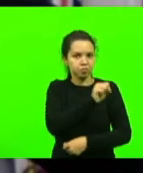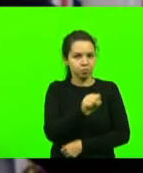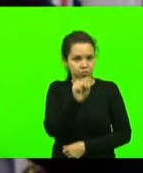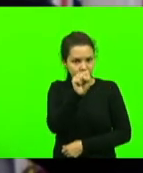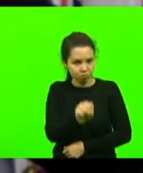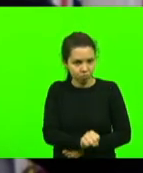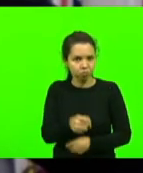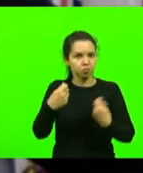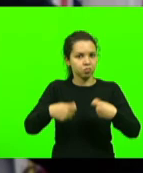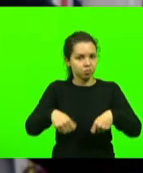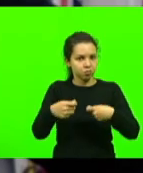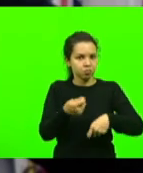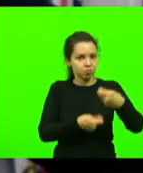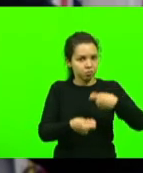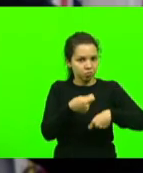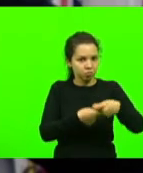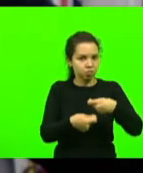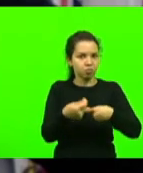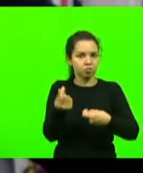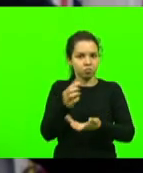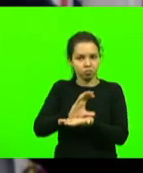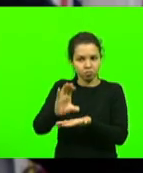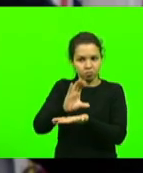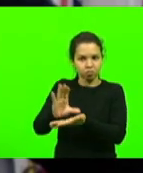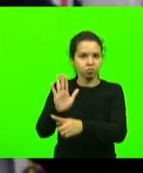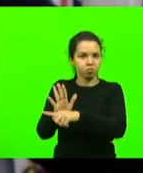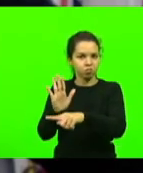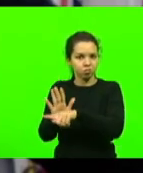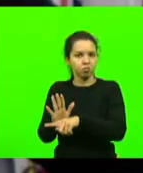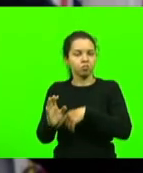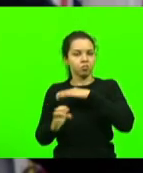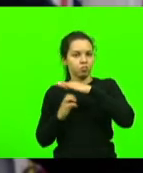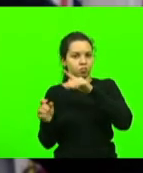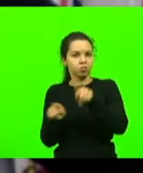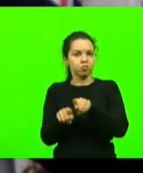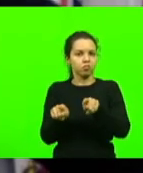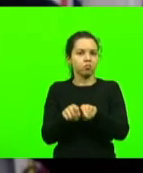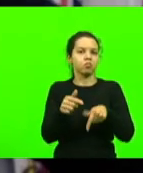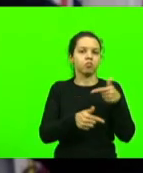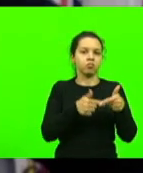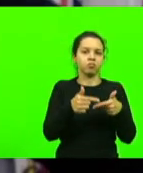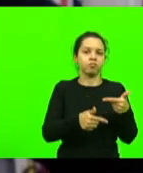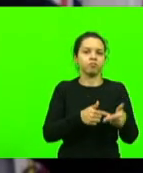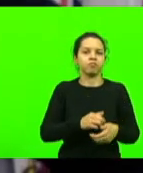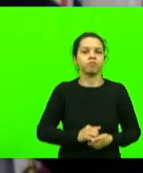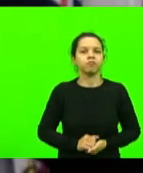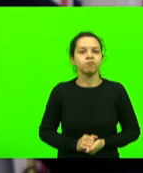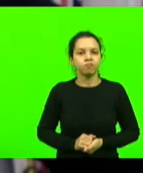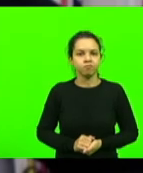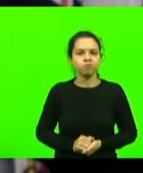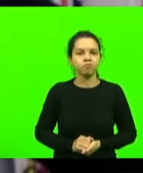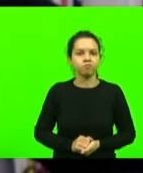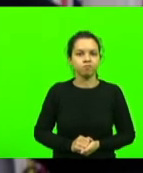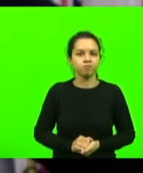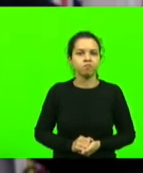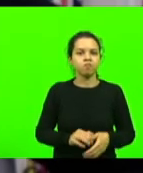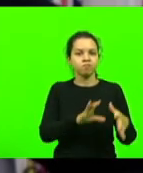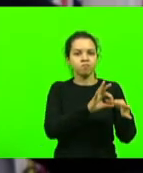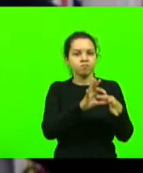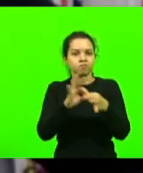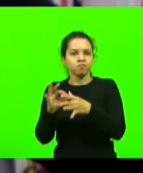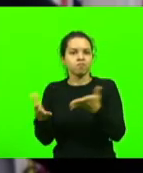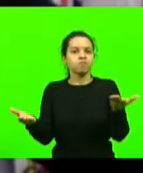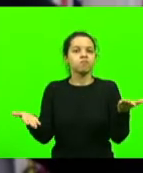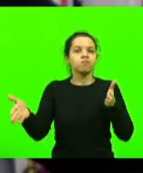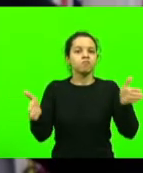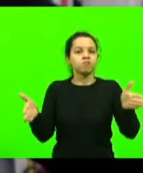medidas econômicas de Amparo às empresas e aos trabalhadores também no contexto de um país marcado por Profundas